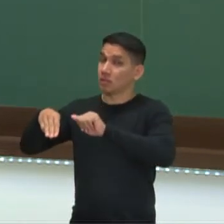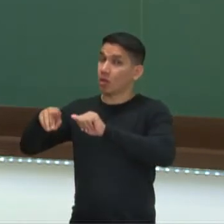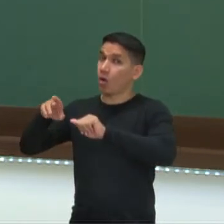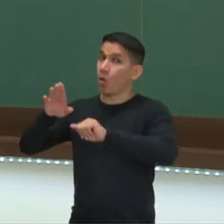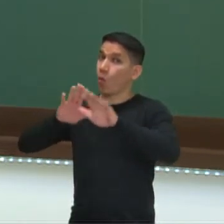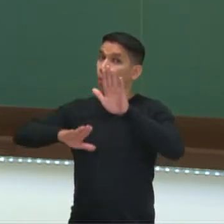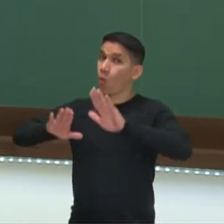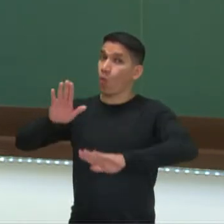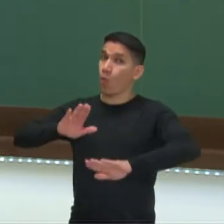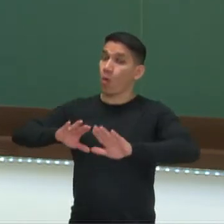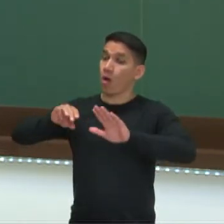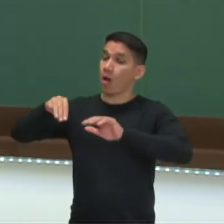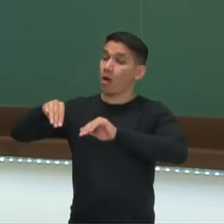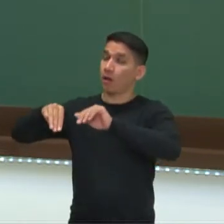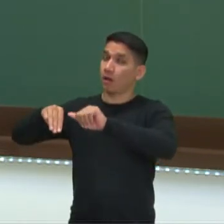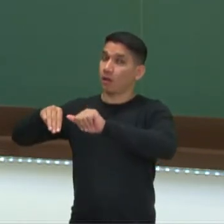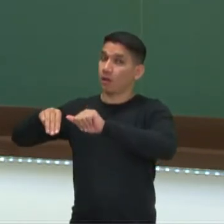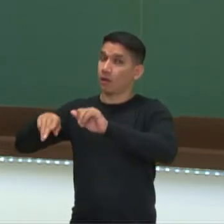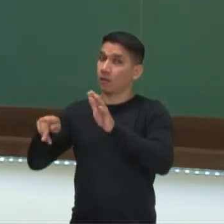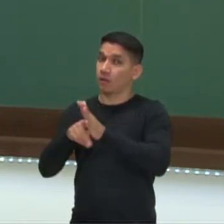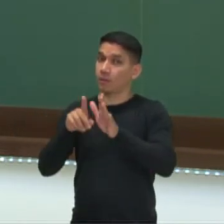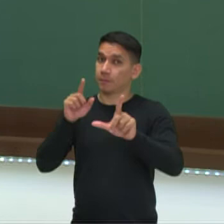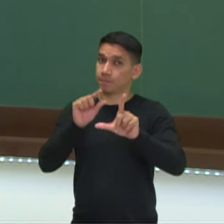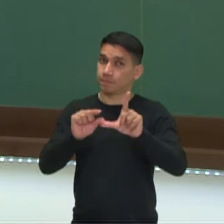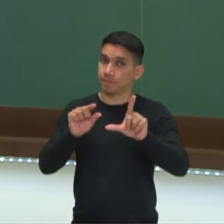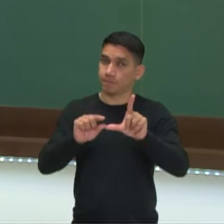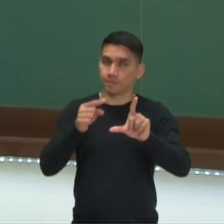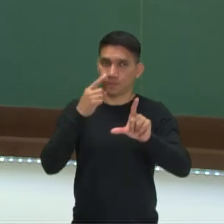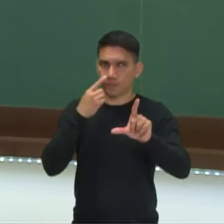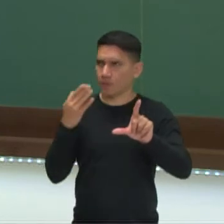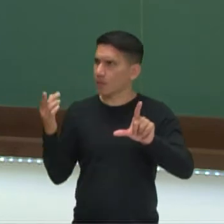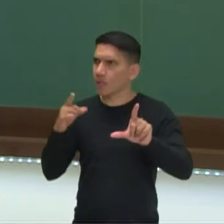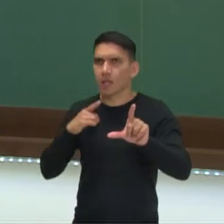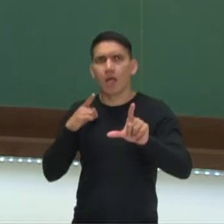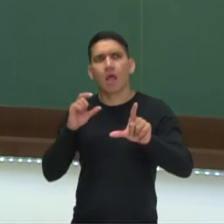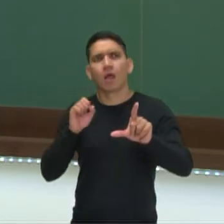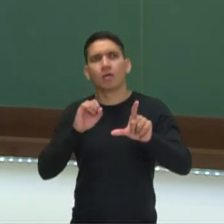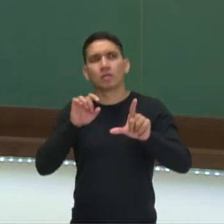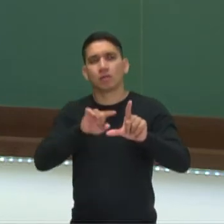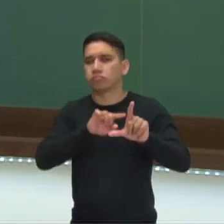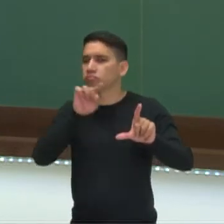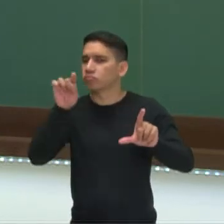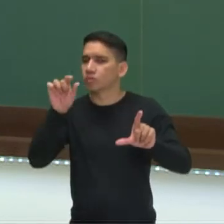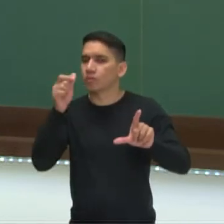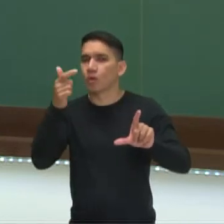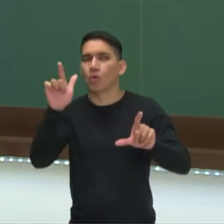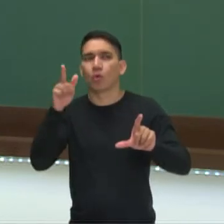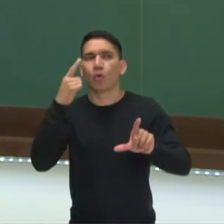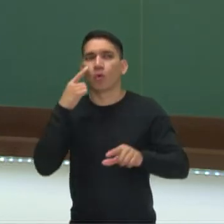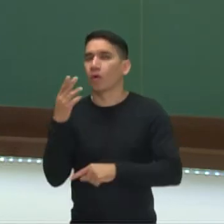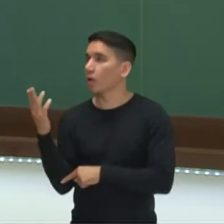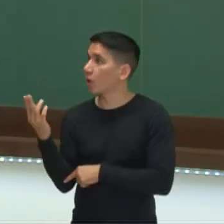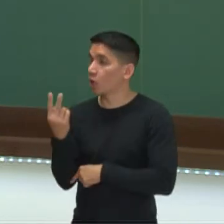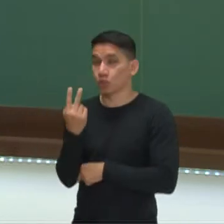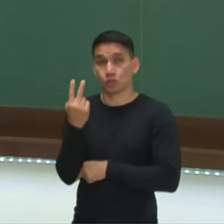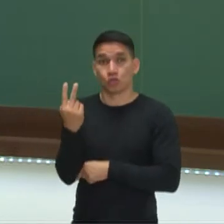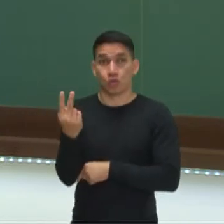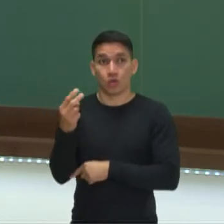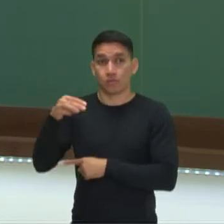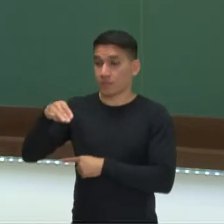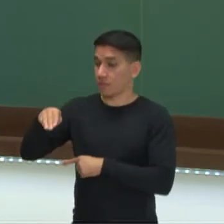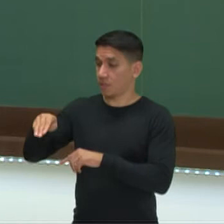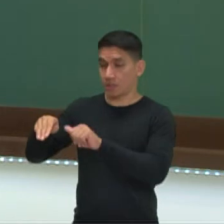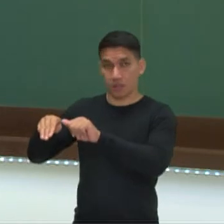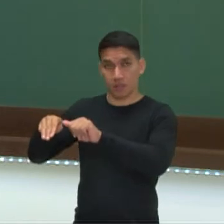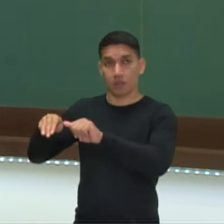do gráfico. Foi miliampere aqui. Agora, se você for para outro valor, aqui é 2